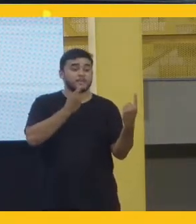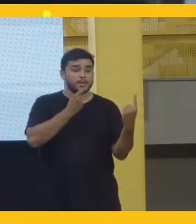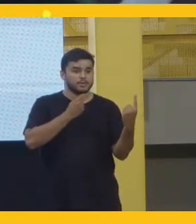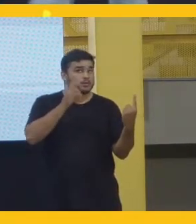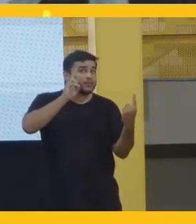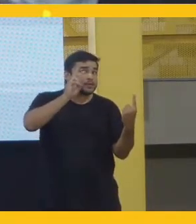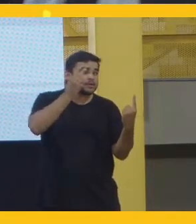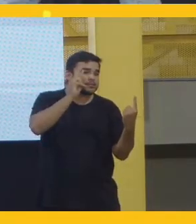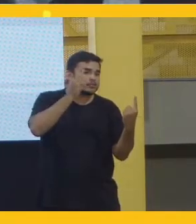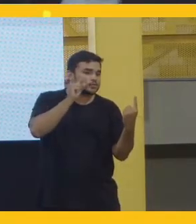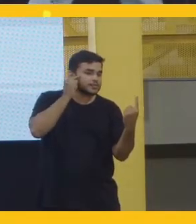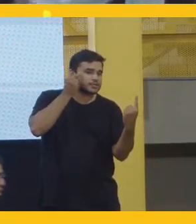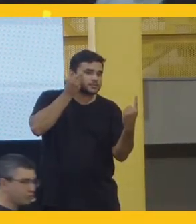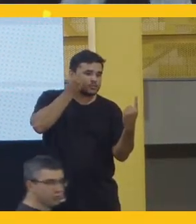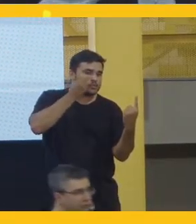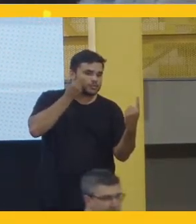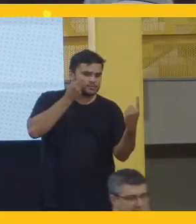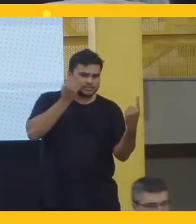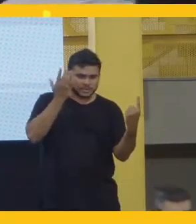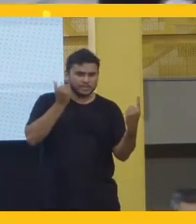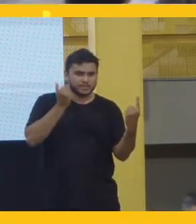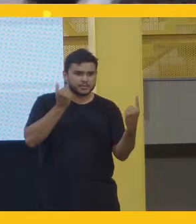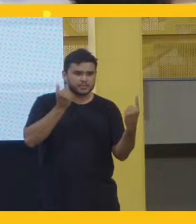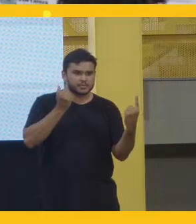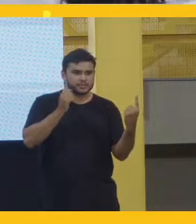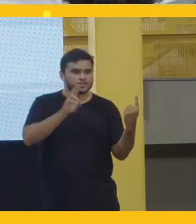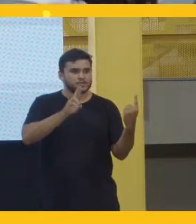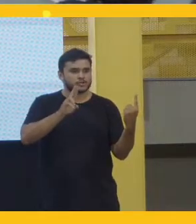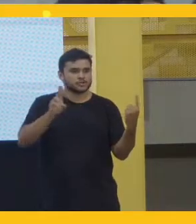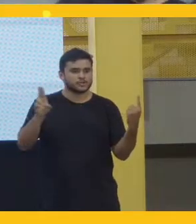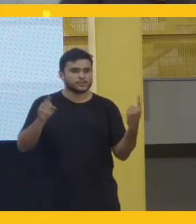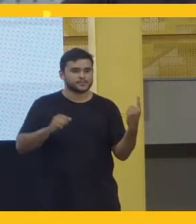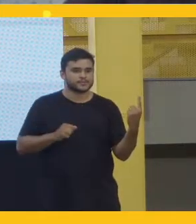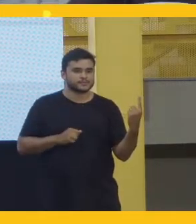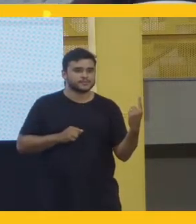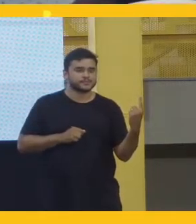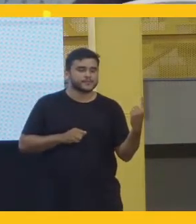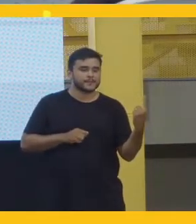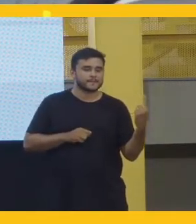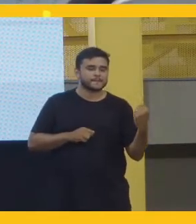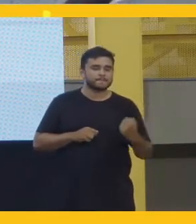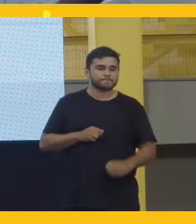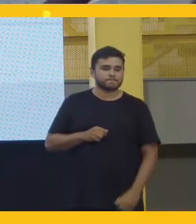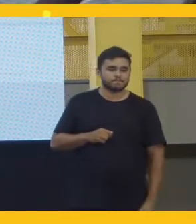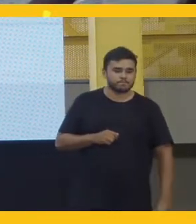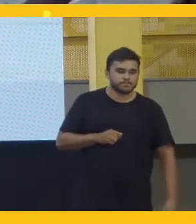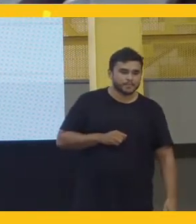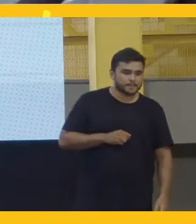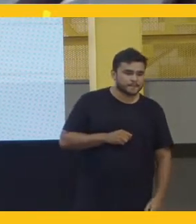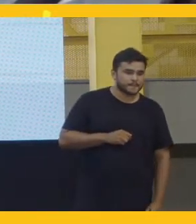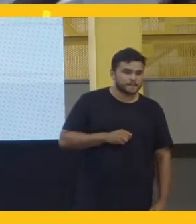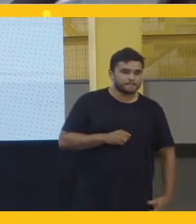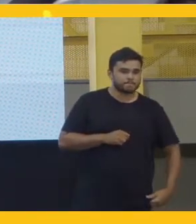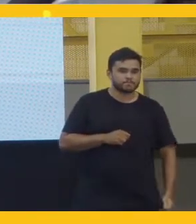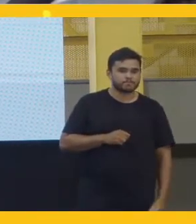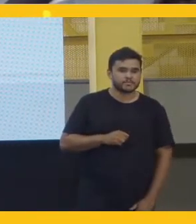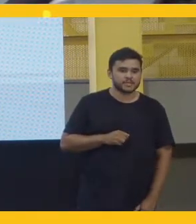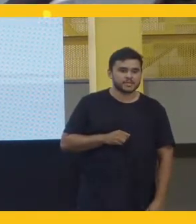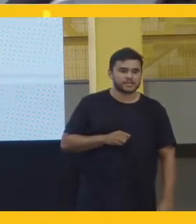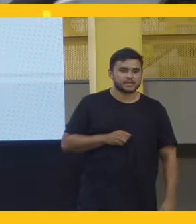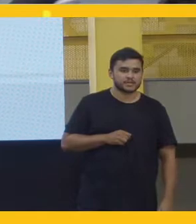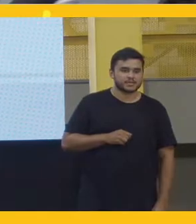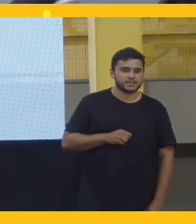Deixa eu chegar aí que o professor surdo é uma desgrama. Diga. O sol é